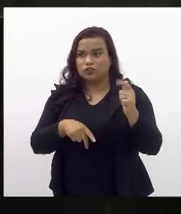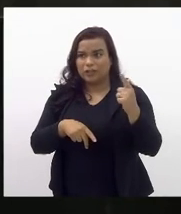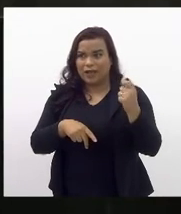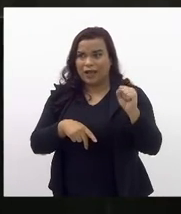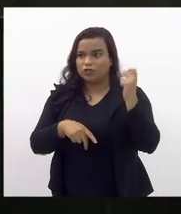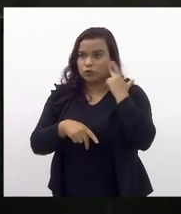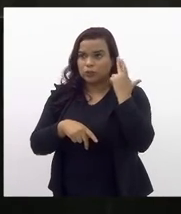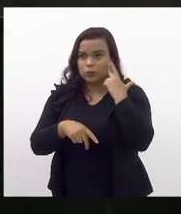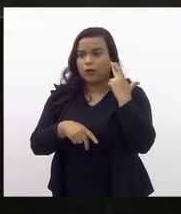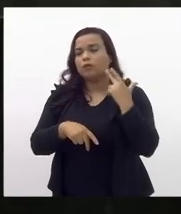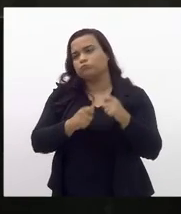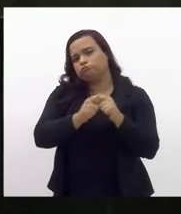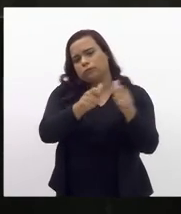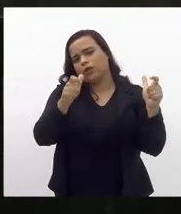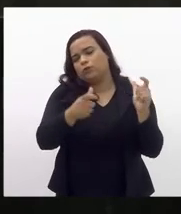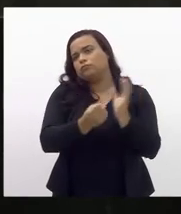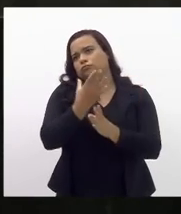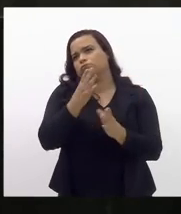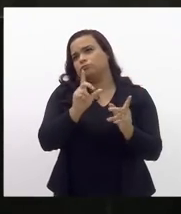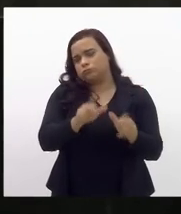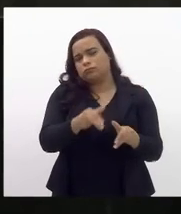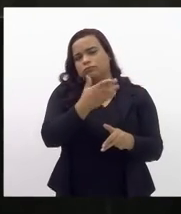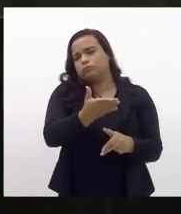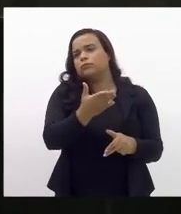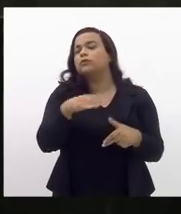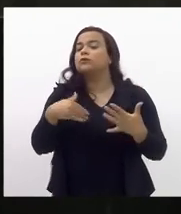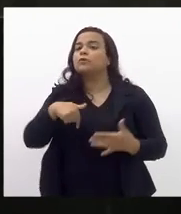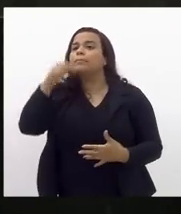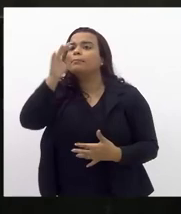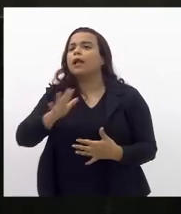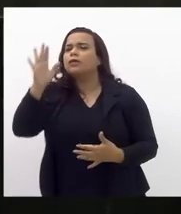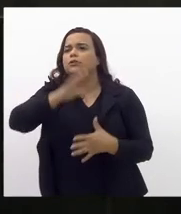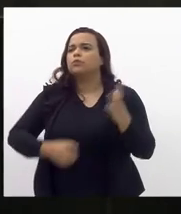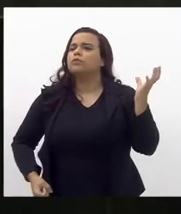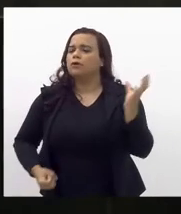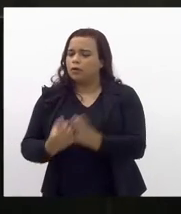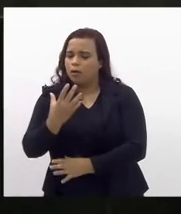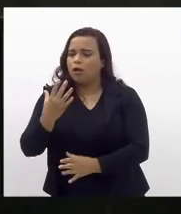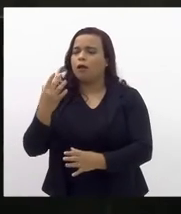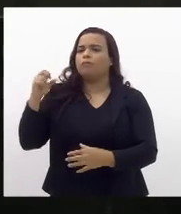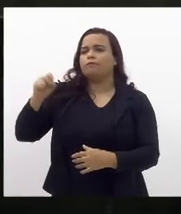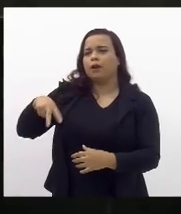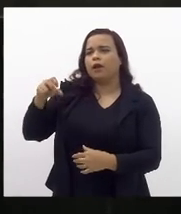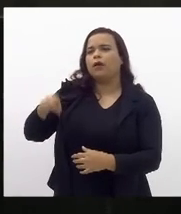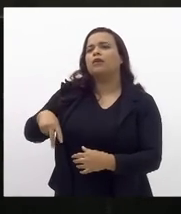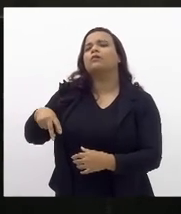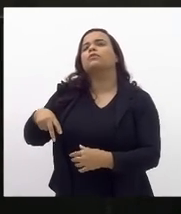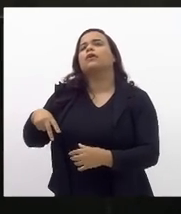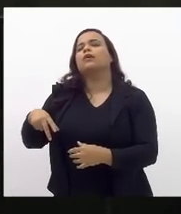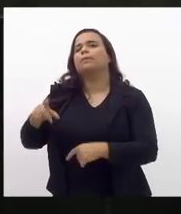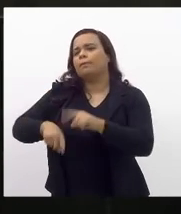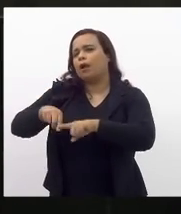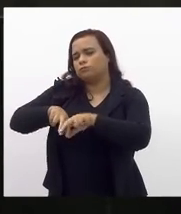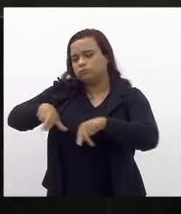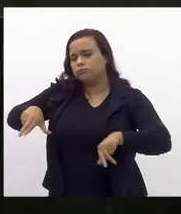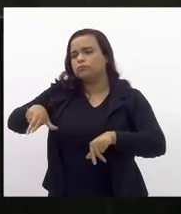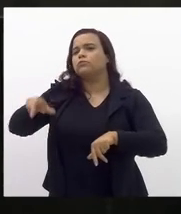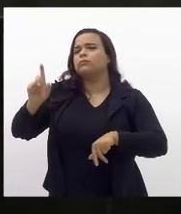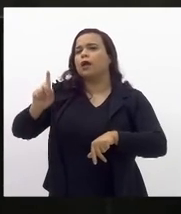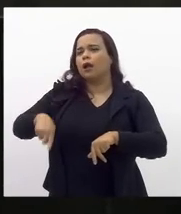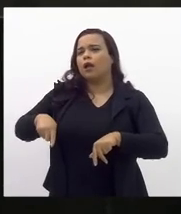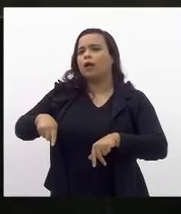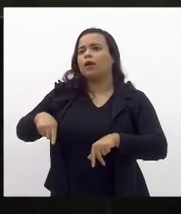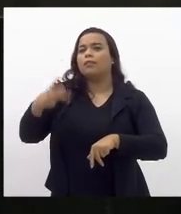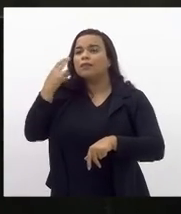natural. Ora, o Brasil, para a produção de fertilizantes de matriz orgânica natural, é o país que lidera